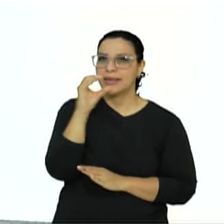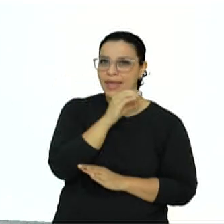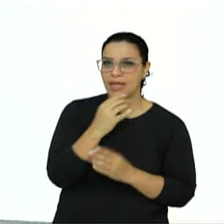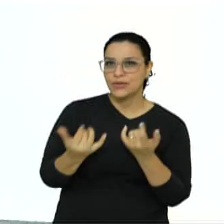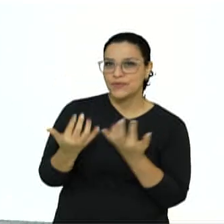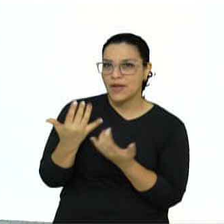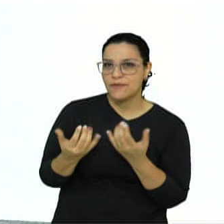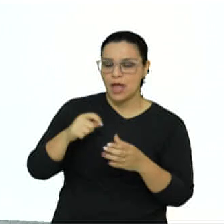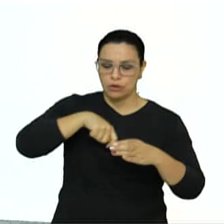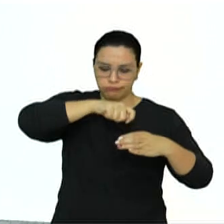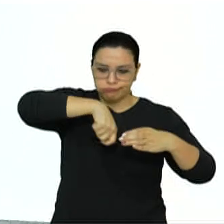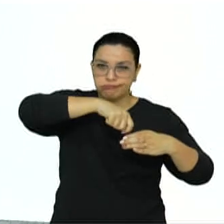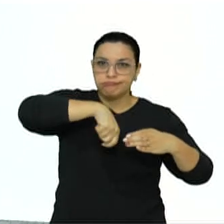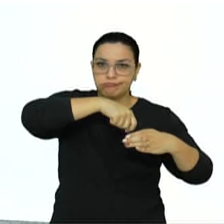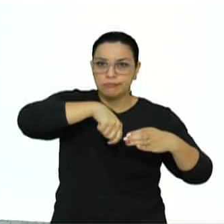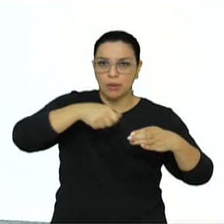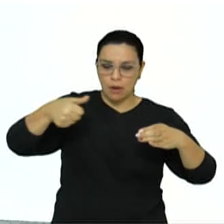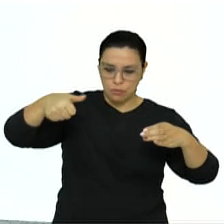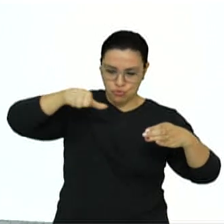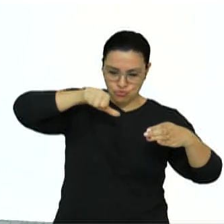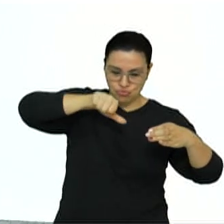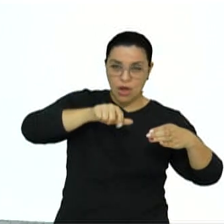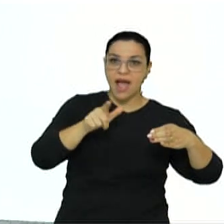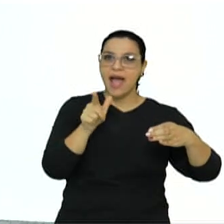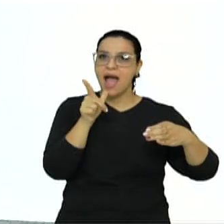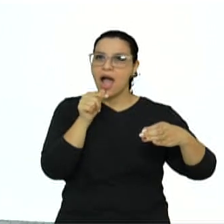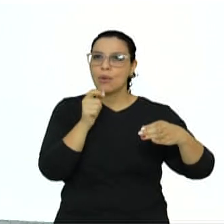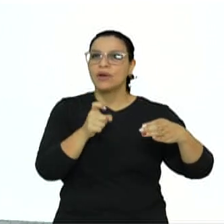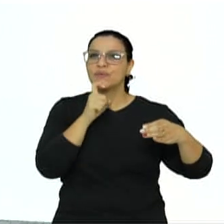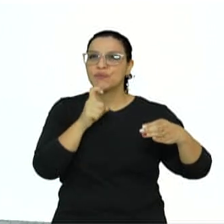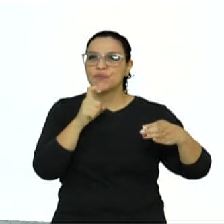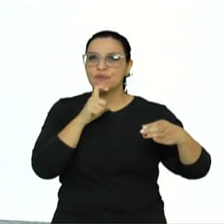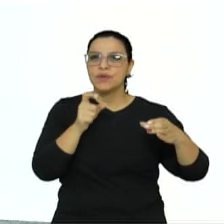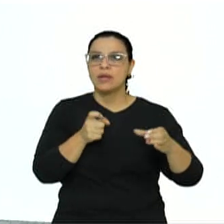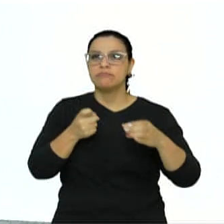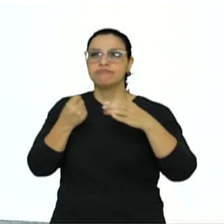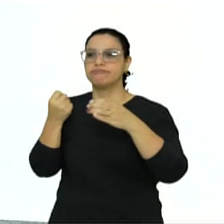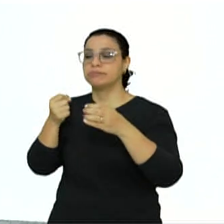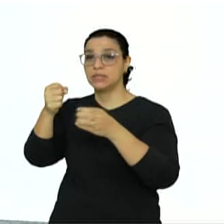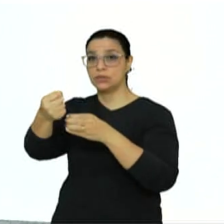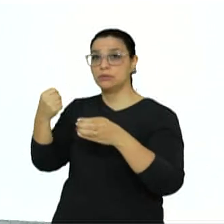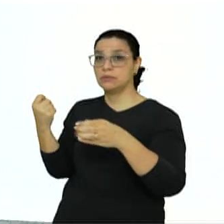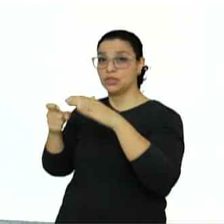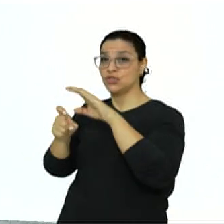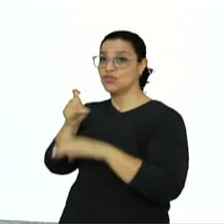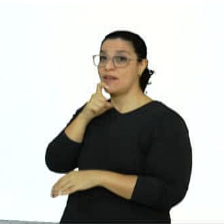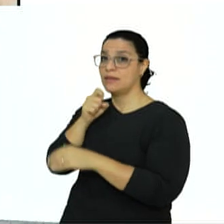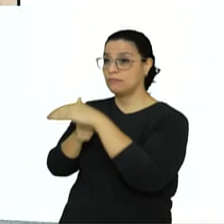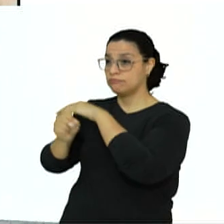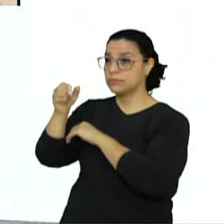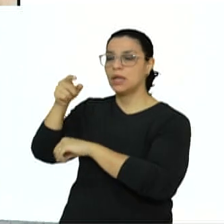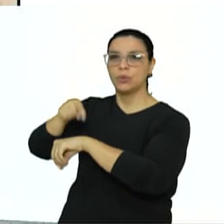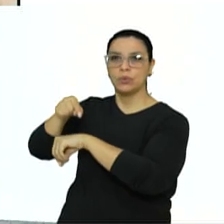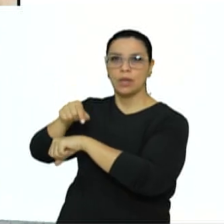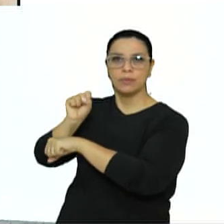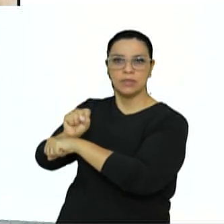ali, fervendo, né? Você vai mexendo e depois você joga água fria e vai levar na geladeira, né? Por um tempo para que